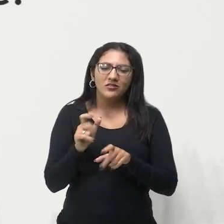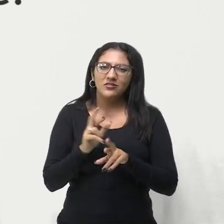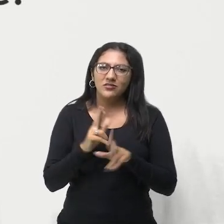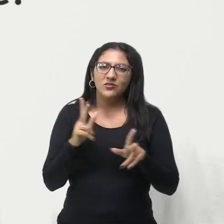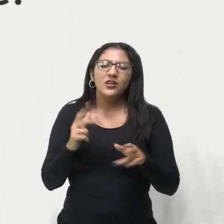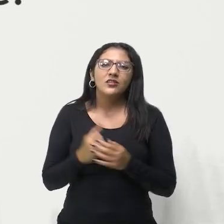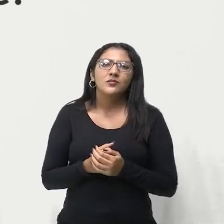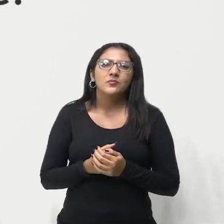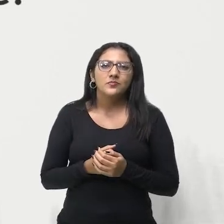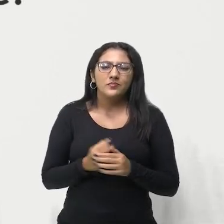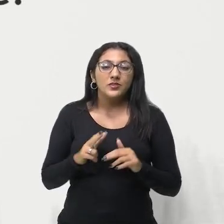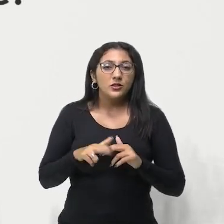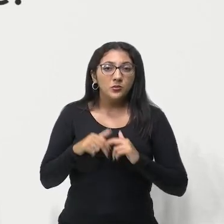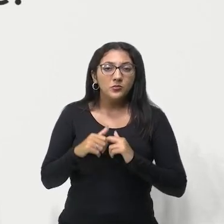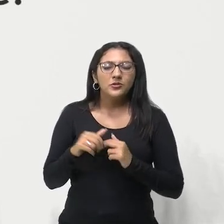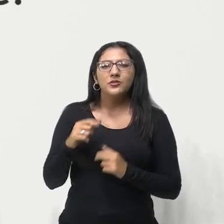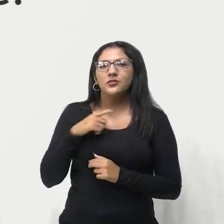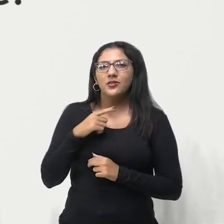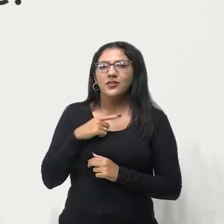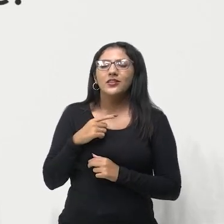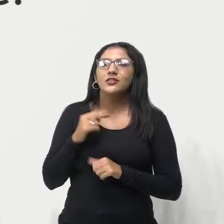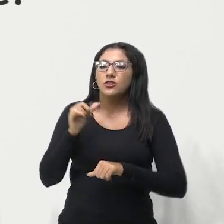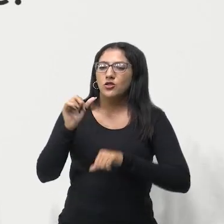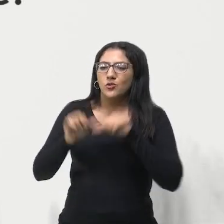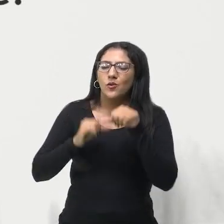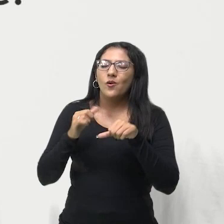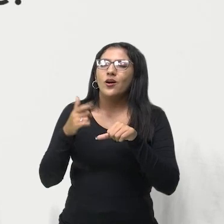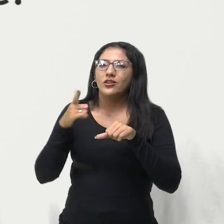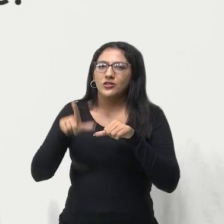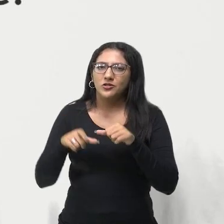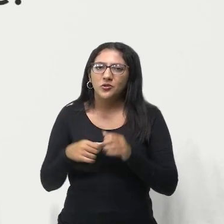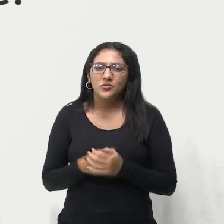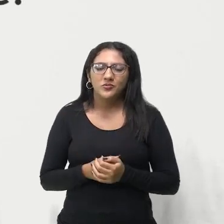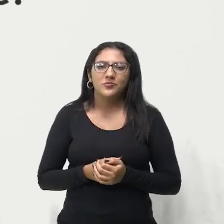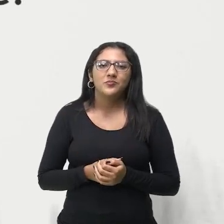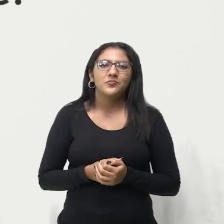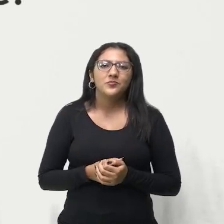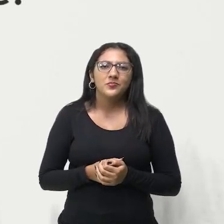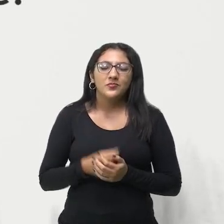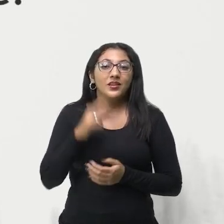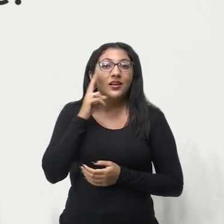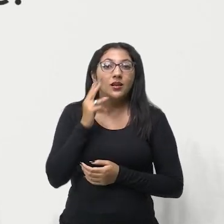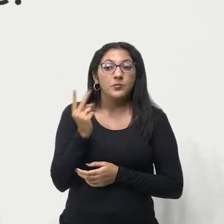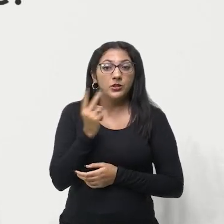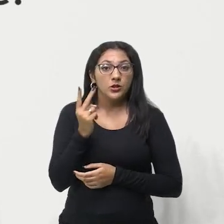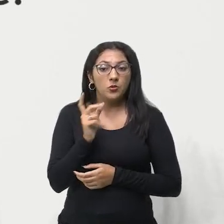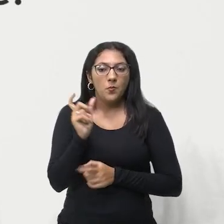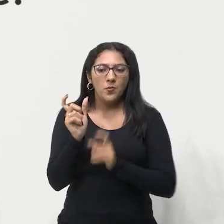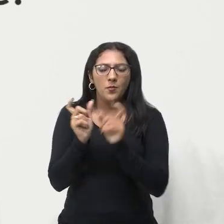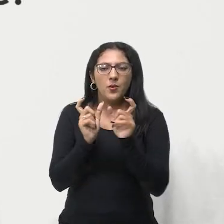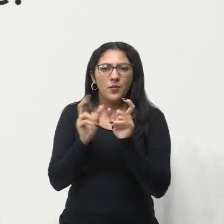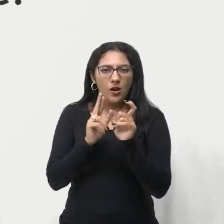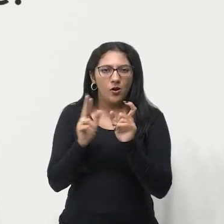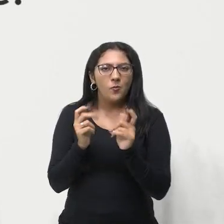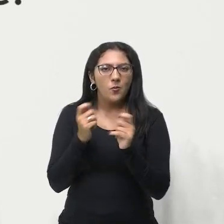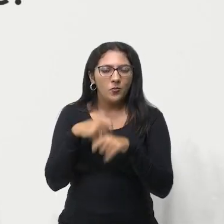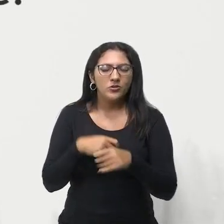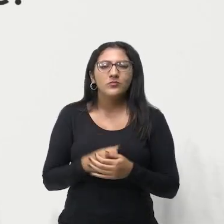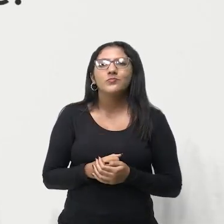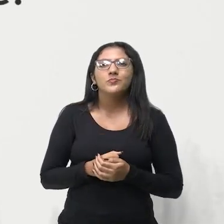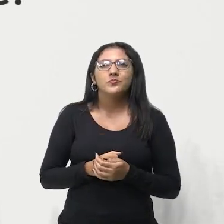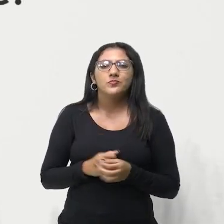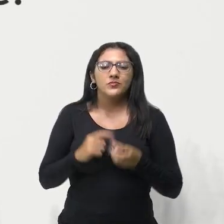ser humano, correto? Portanto, outra personificação, correto? Ou prosopopeia. Vamos sempre lembrar dos dois